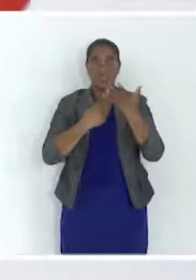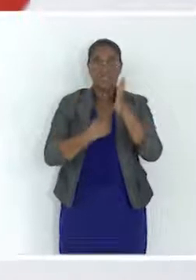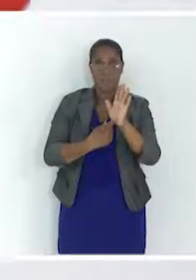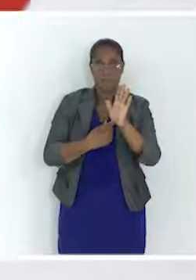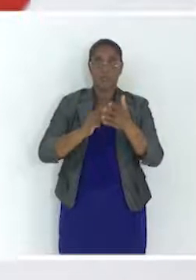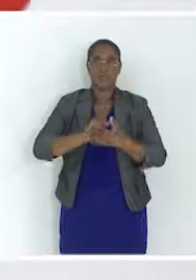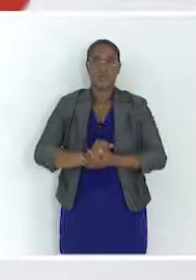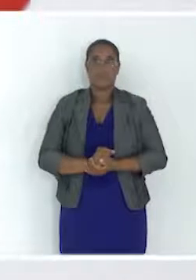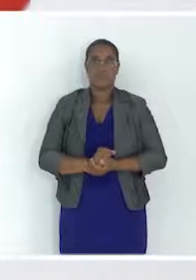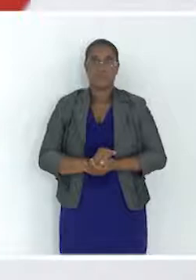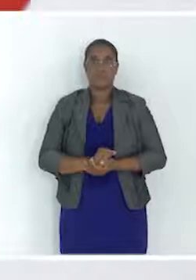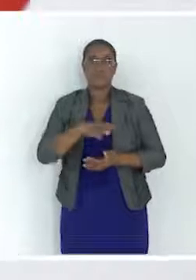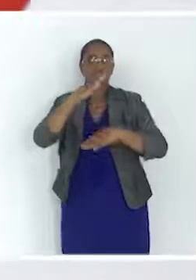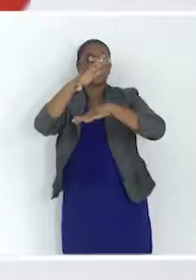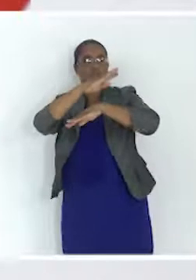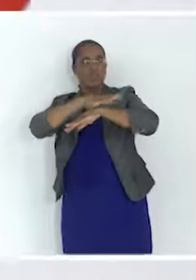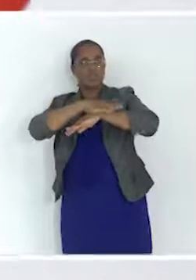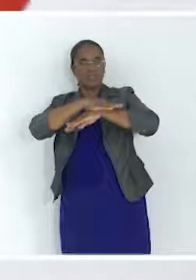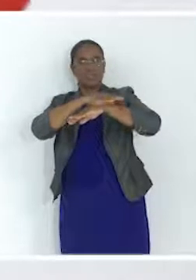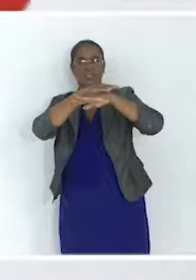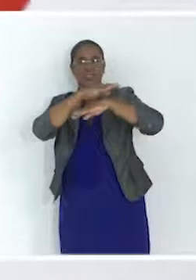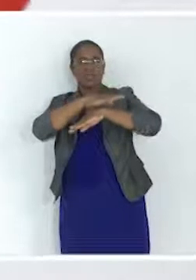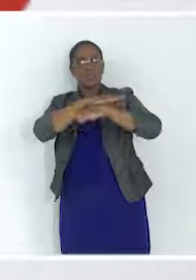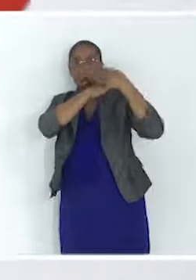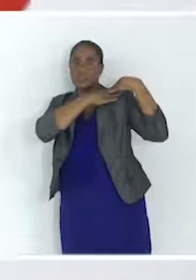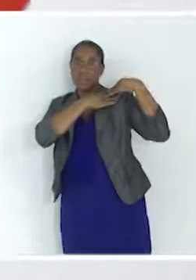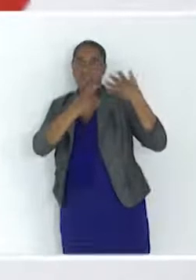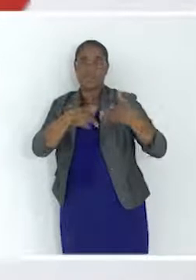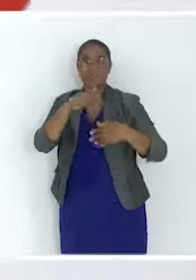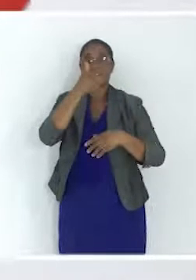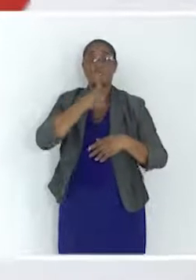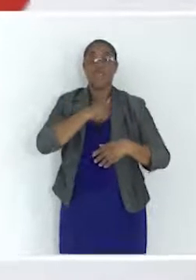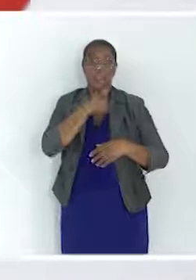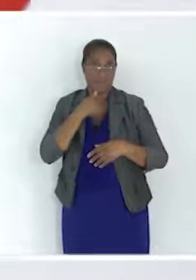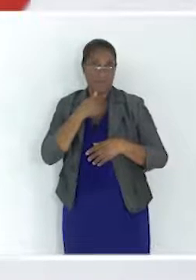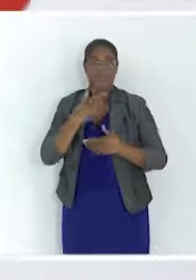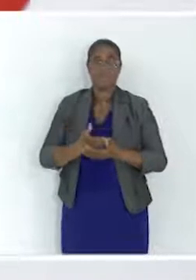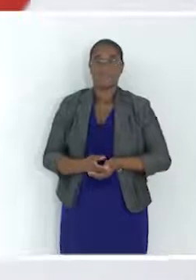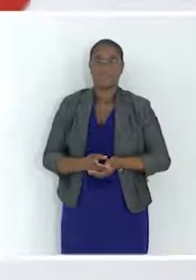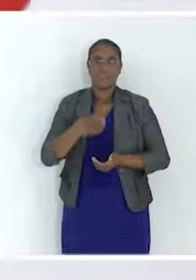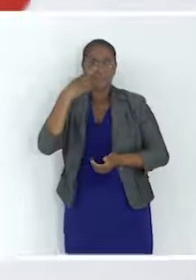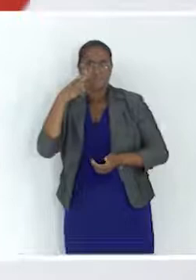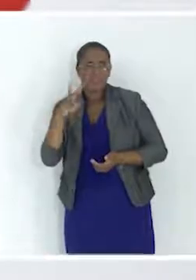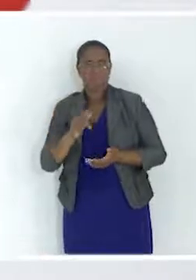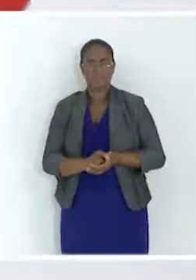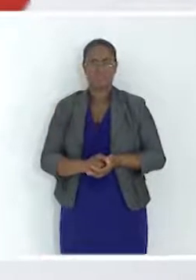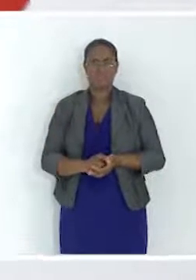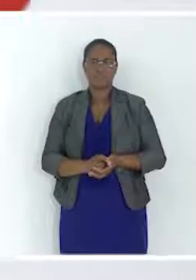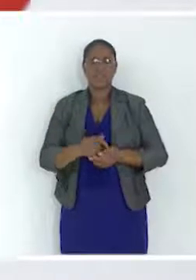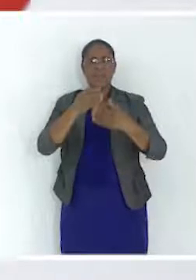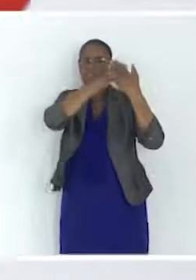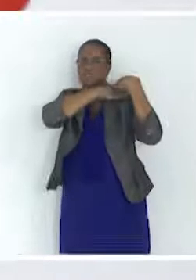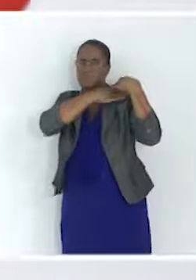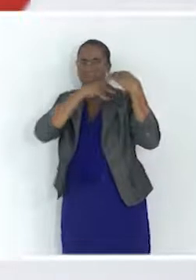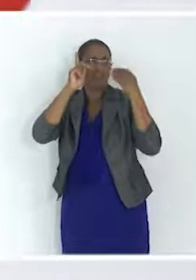responsabilidade e tolerância. Vejam, a responsabilidade, ela existe na pessoa que é